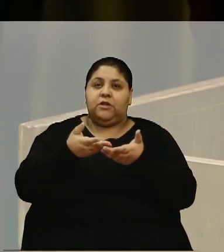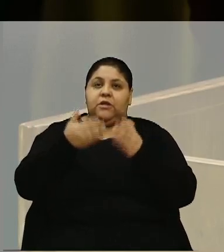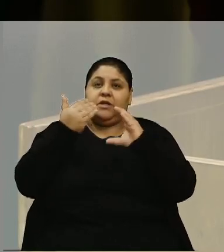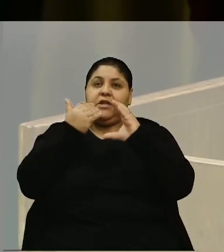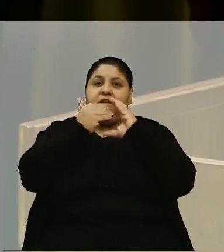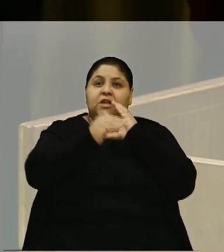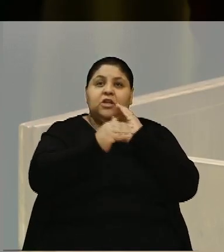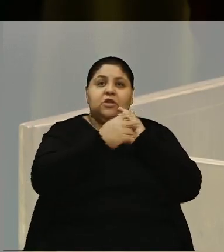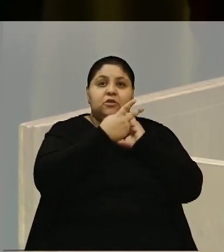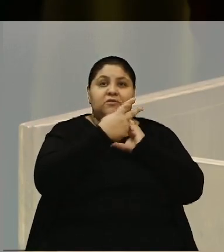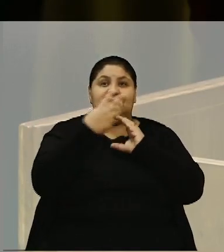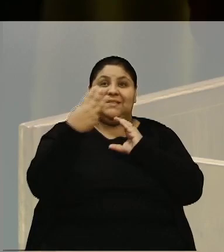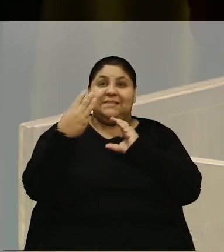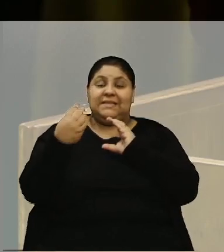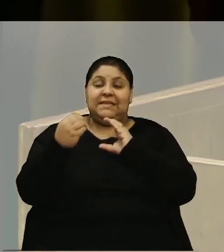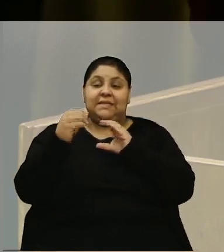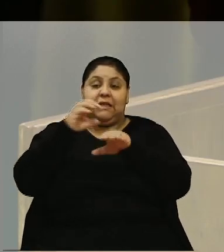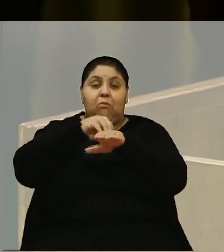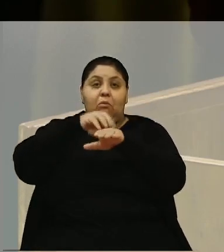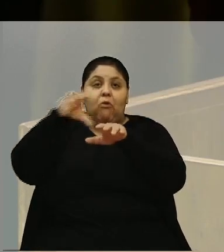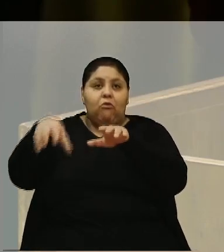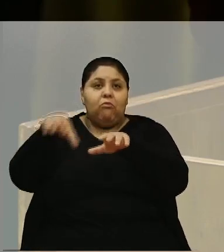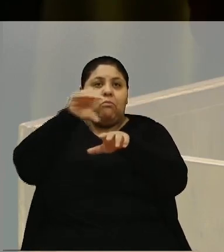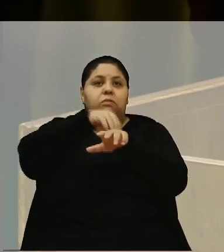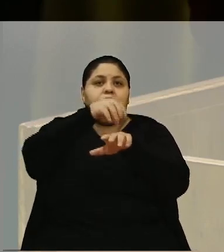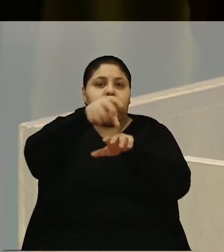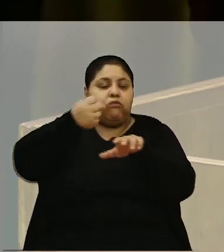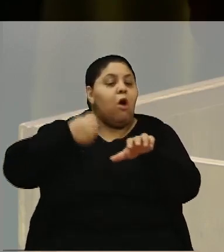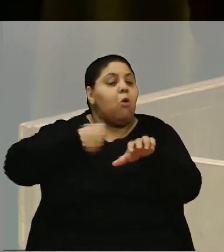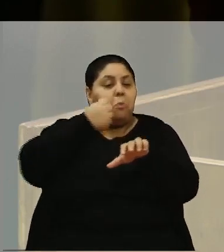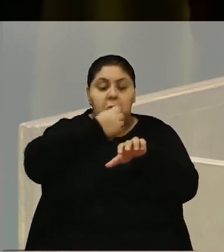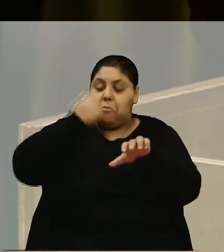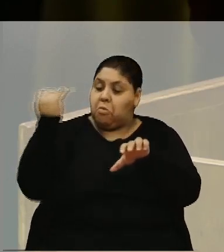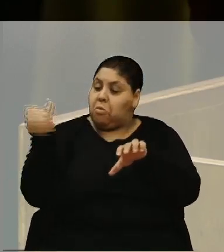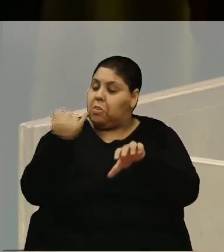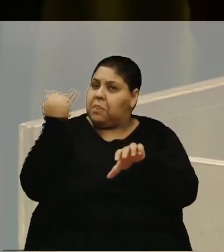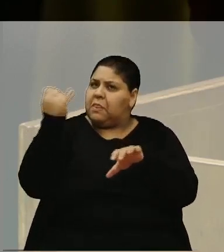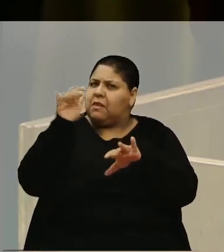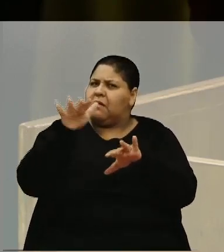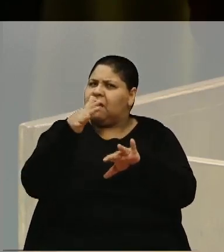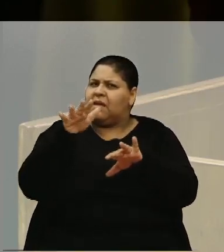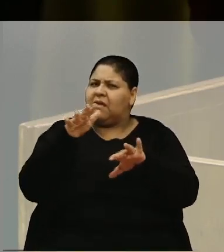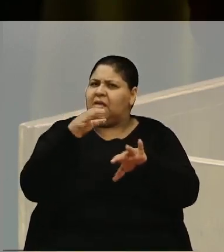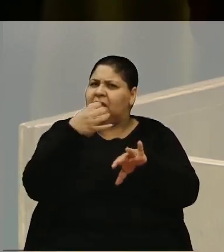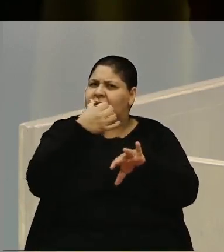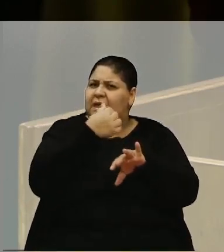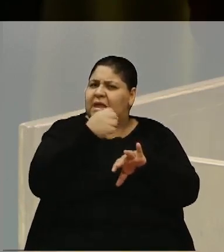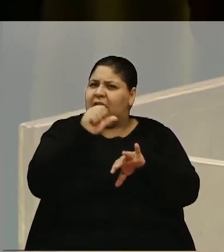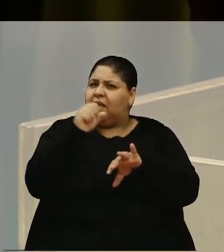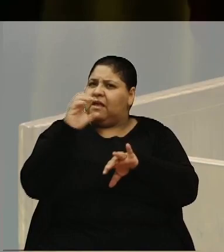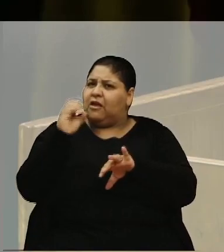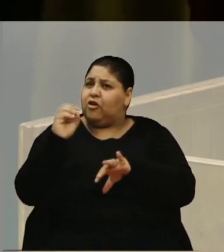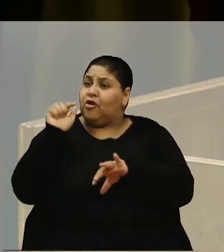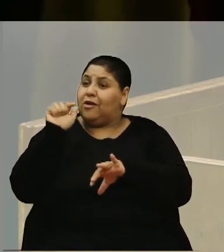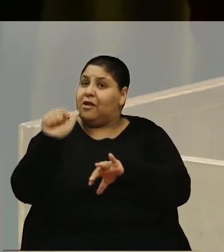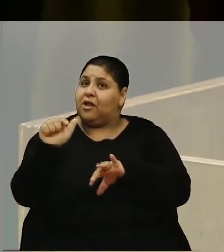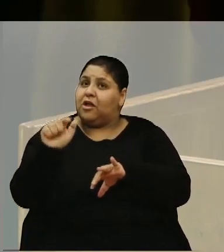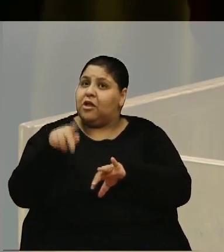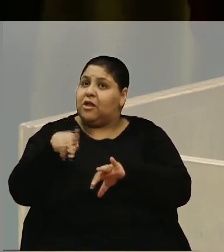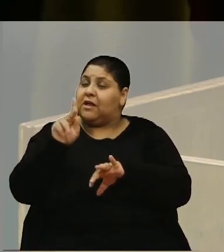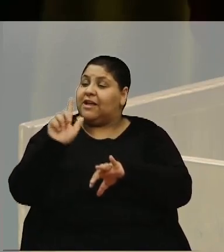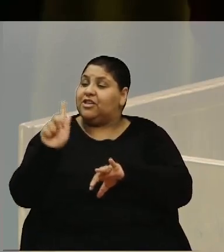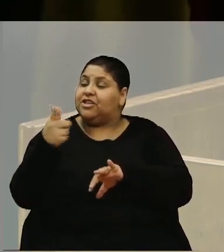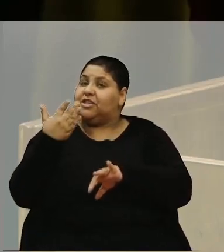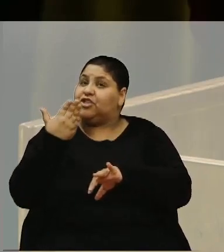230 carretas de donativos. É um número muito expressivo. Dá mais ou menos uns 680 mil quilos de donativos aí que a